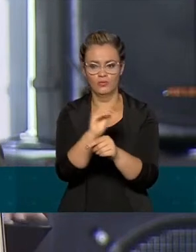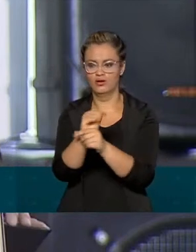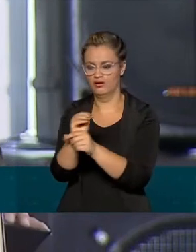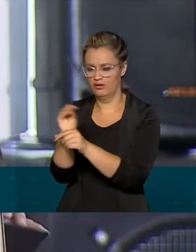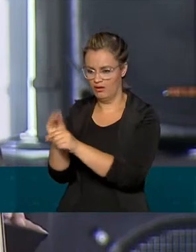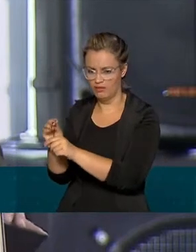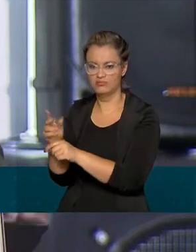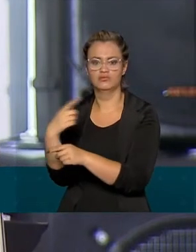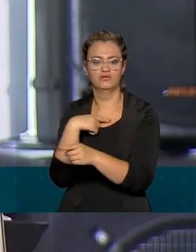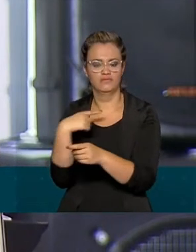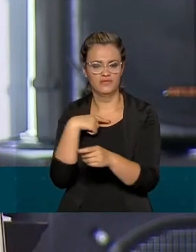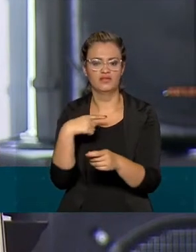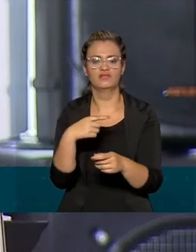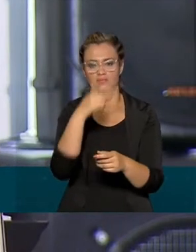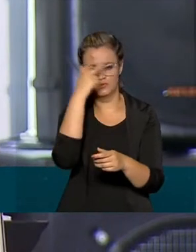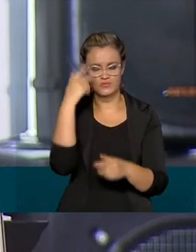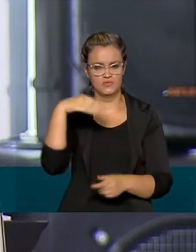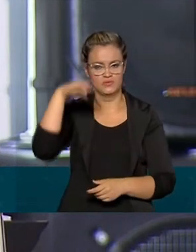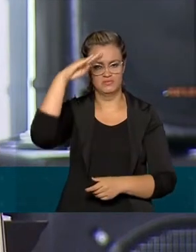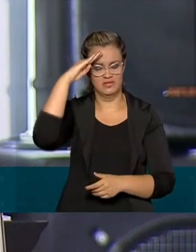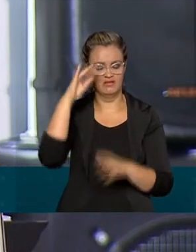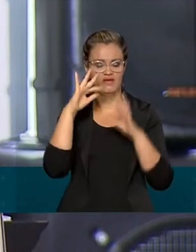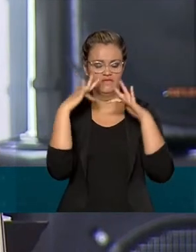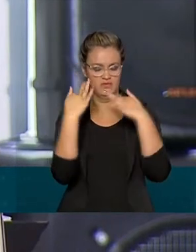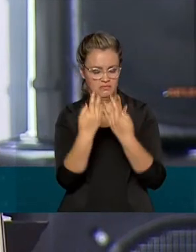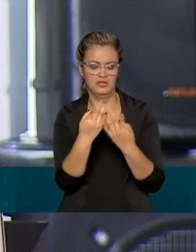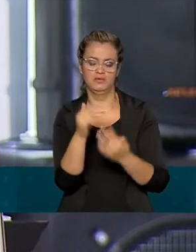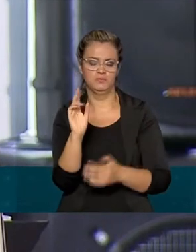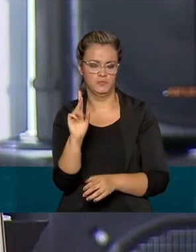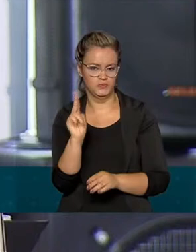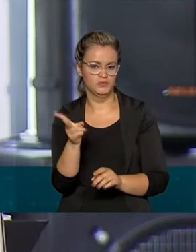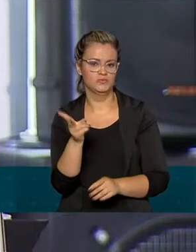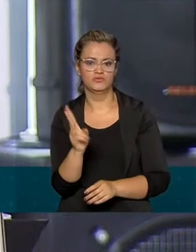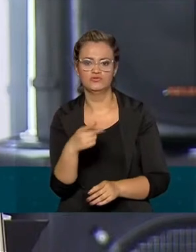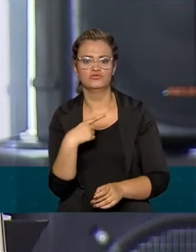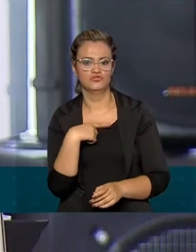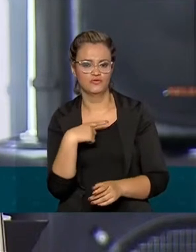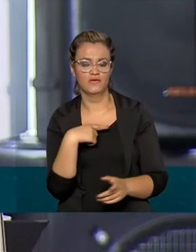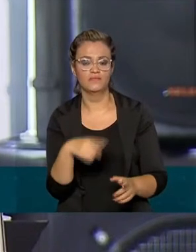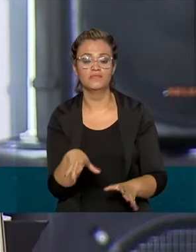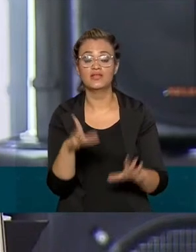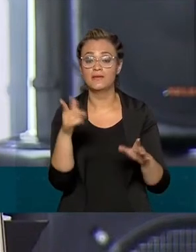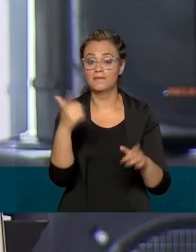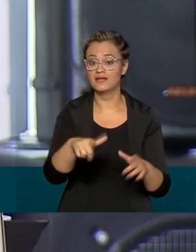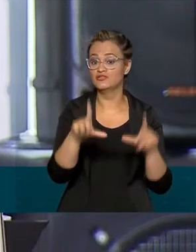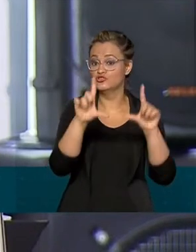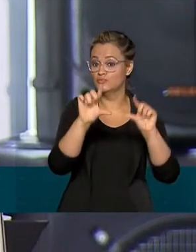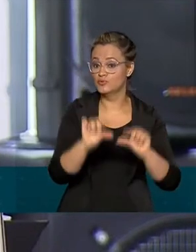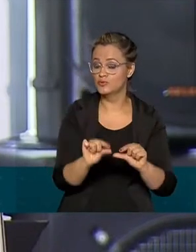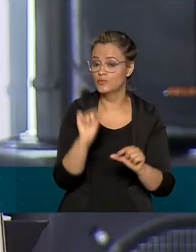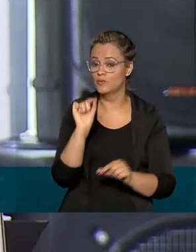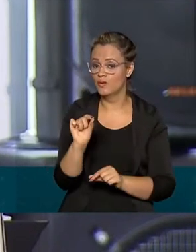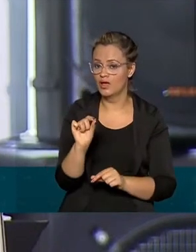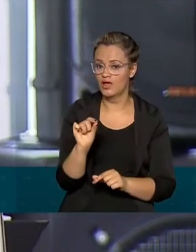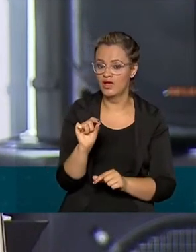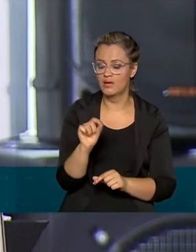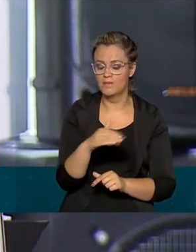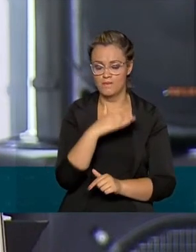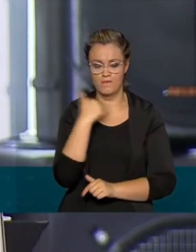internações adequadas aos militares e seus familiares, além de conseguirmos reduzir em muito os